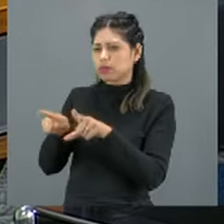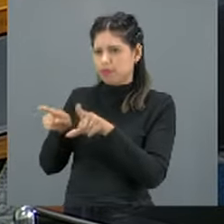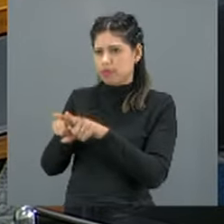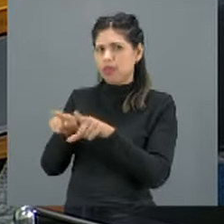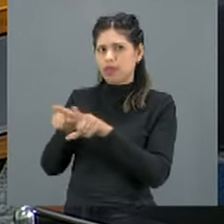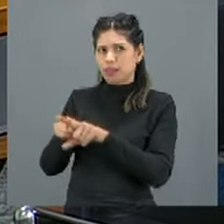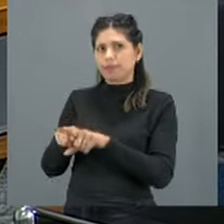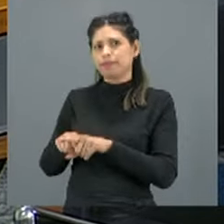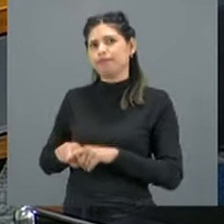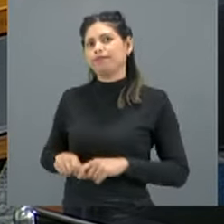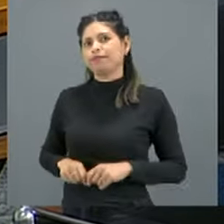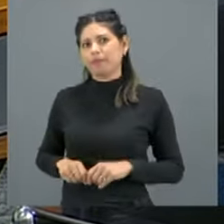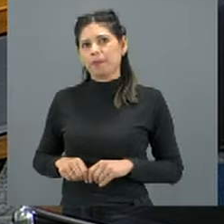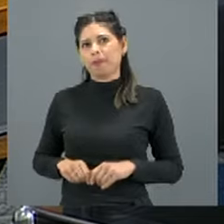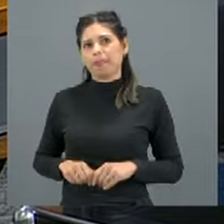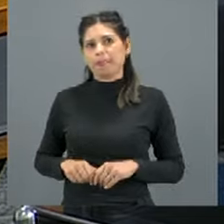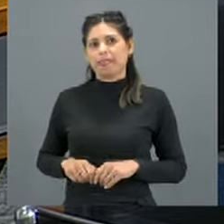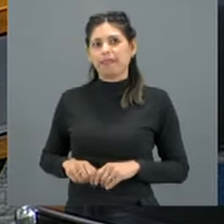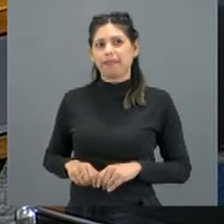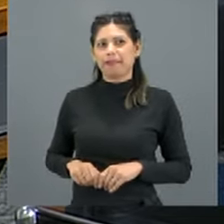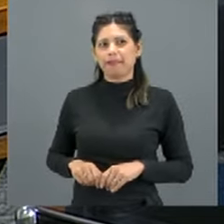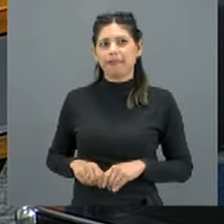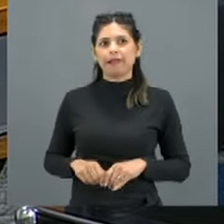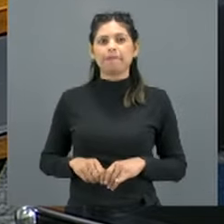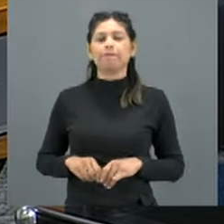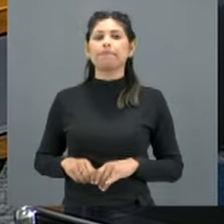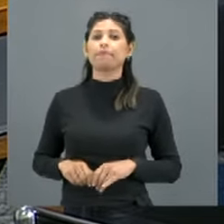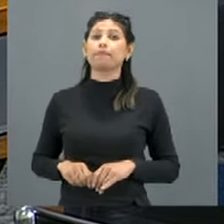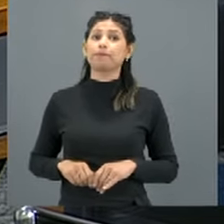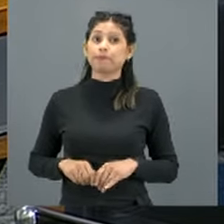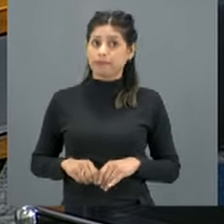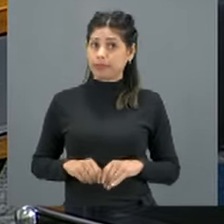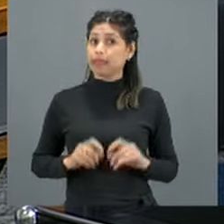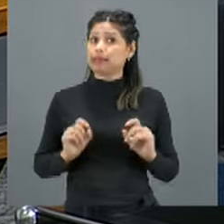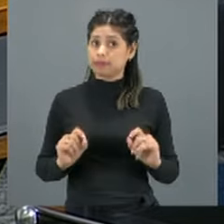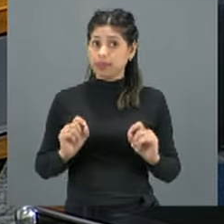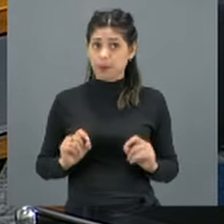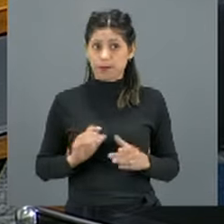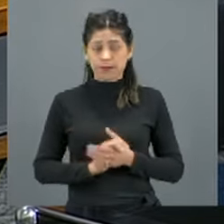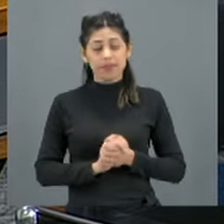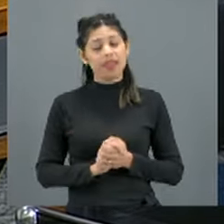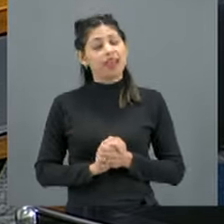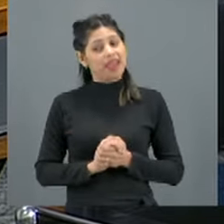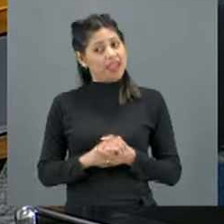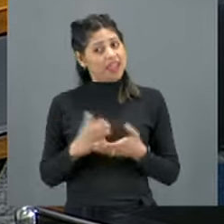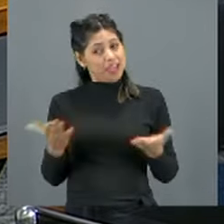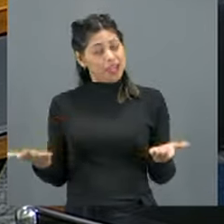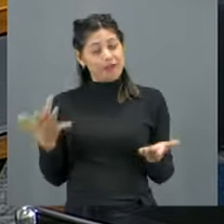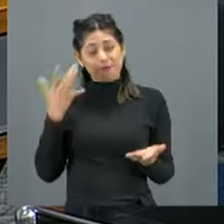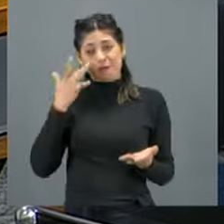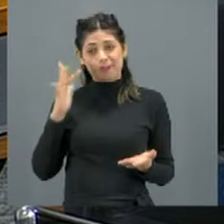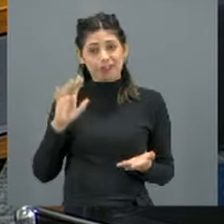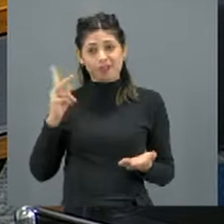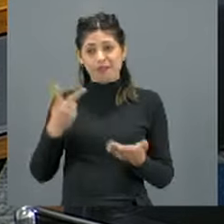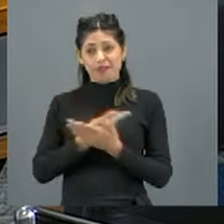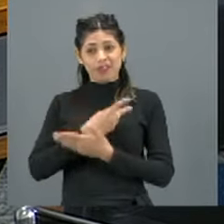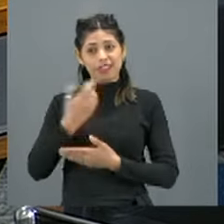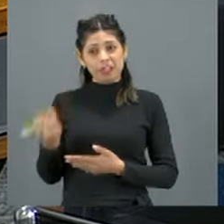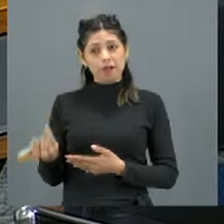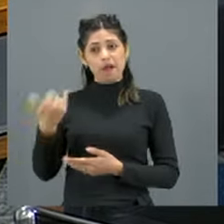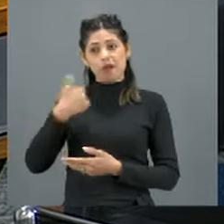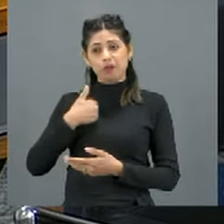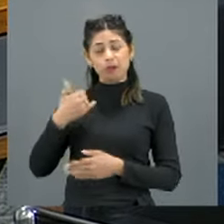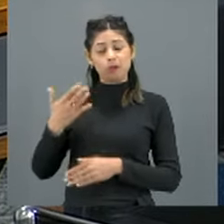E as multas que eles têm na justiça? Não, as surpresas nós vamos ter lá na hora. O problema da